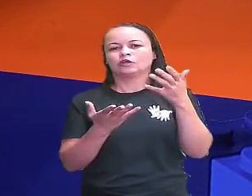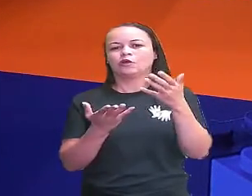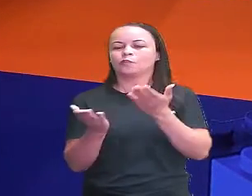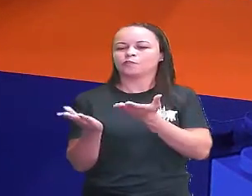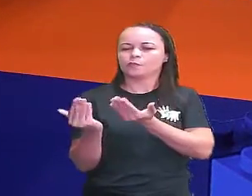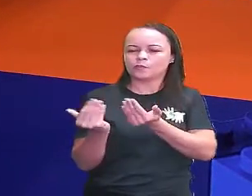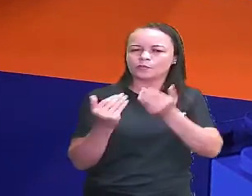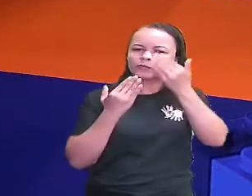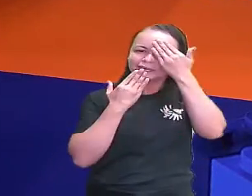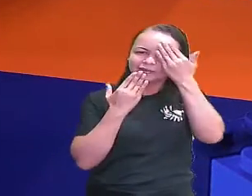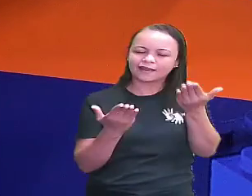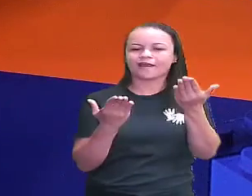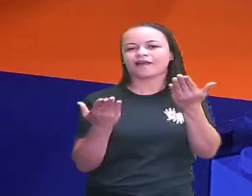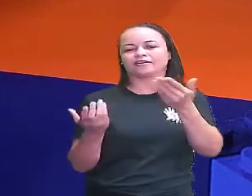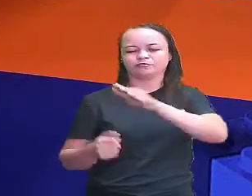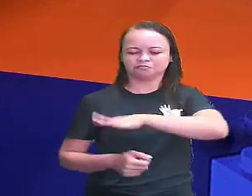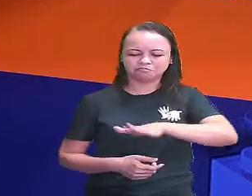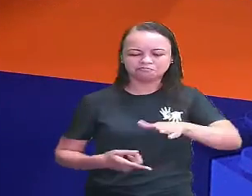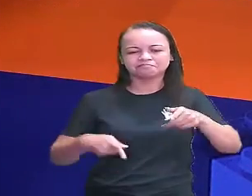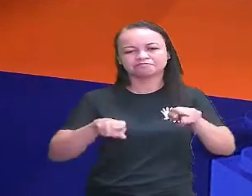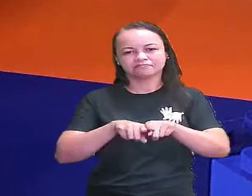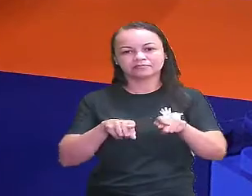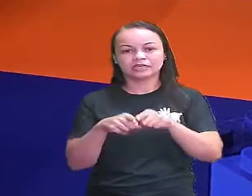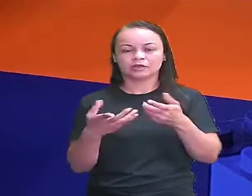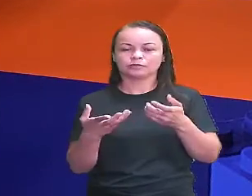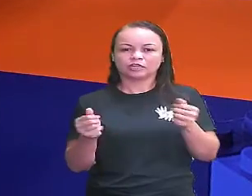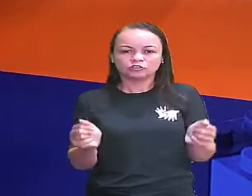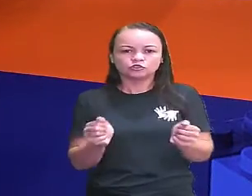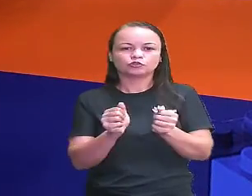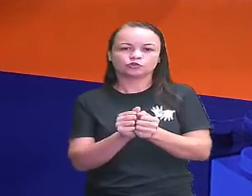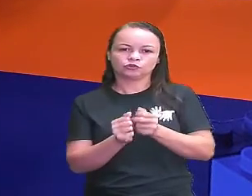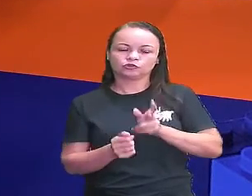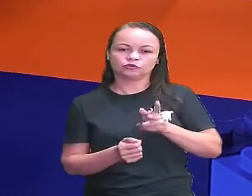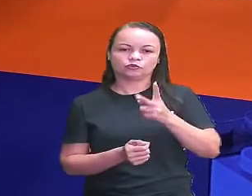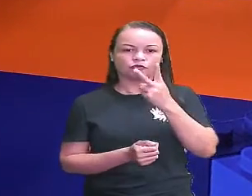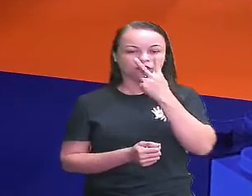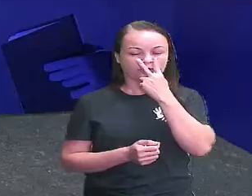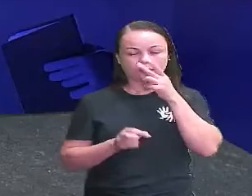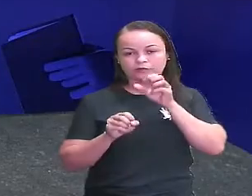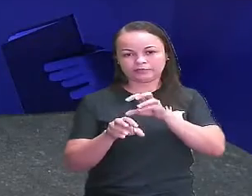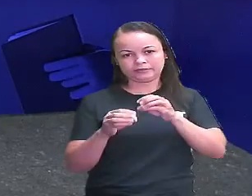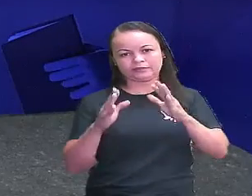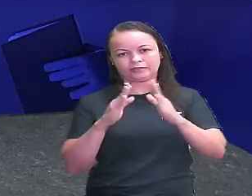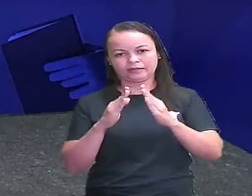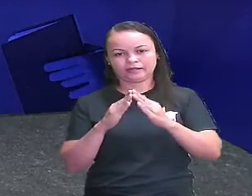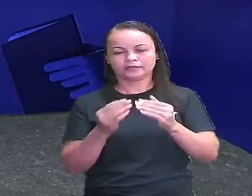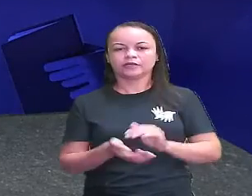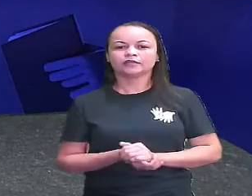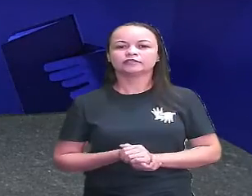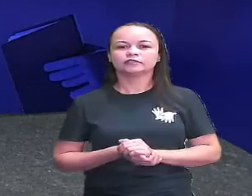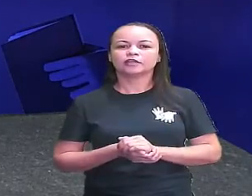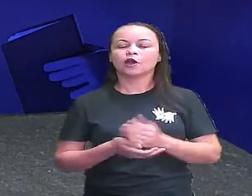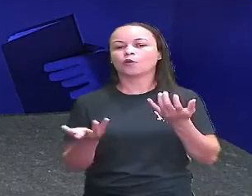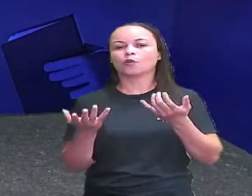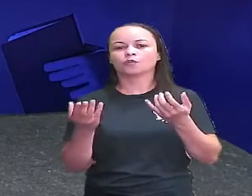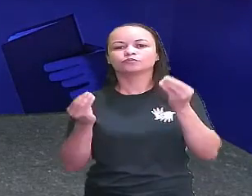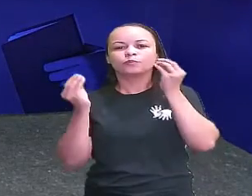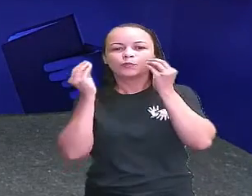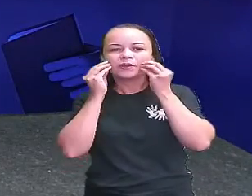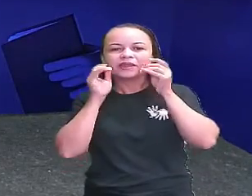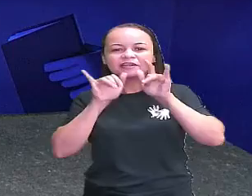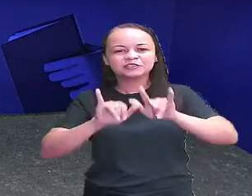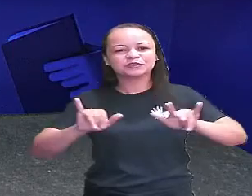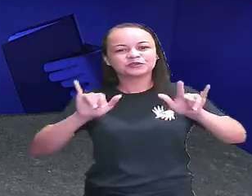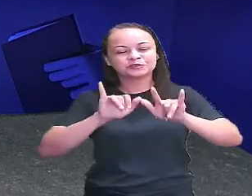crianças, por sempre estar aqui acompanhando a gente no Vitória Ensina em Casa. Tá certo? Então, beijo no coração de todos.